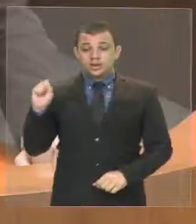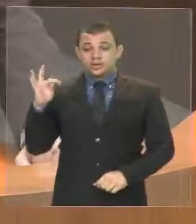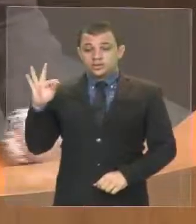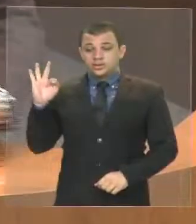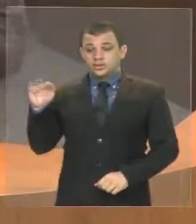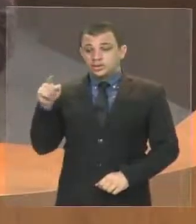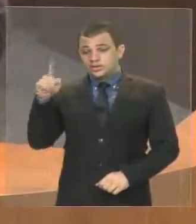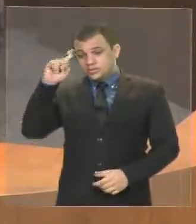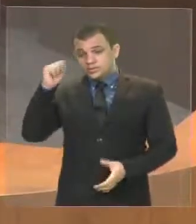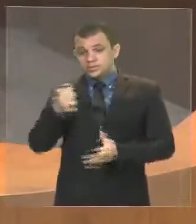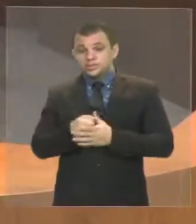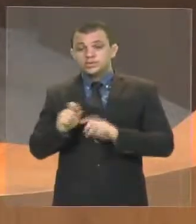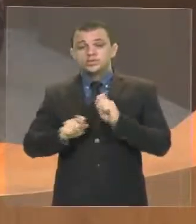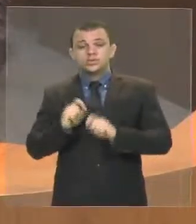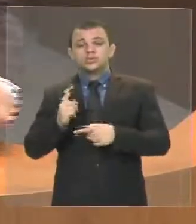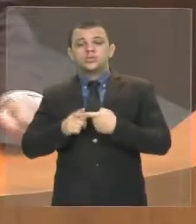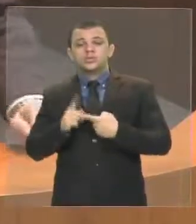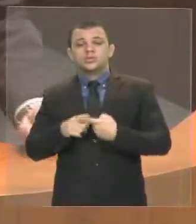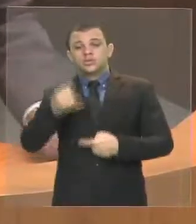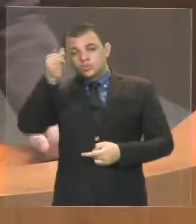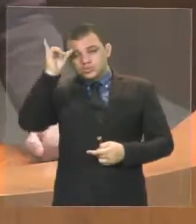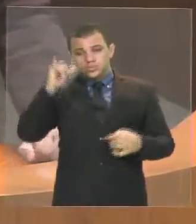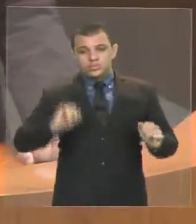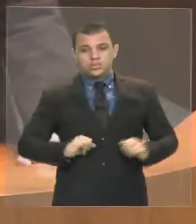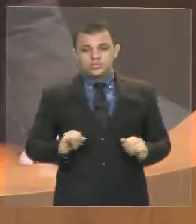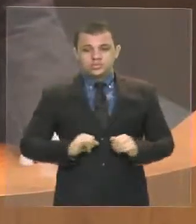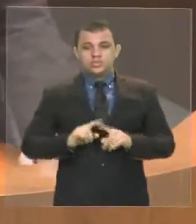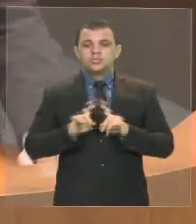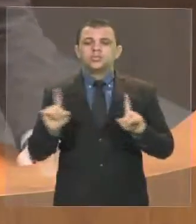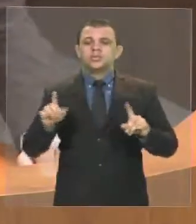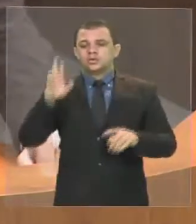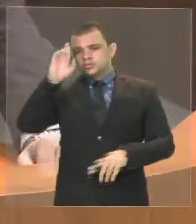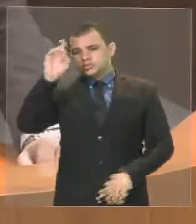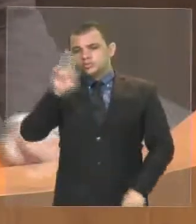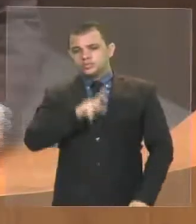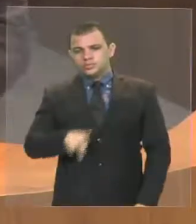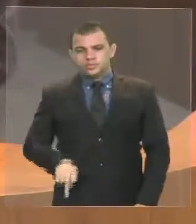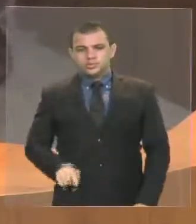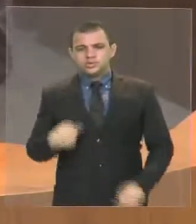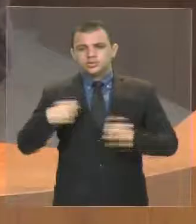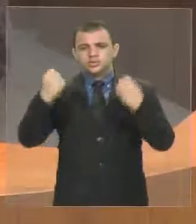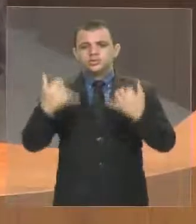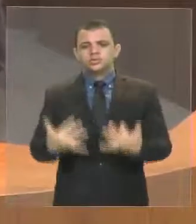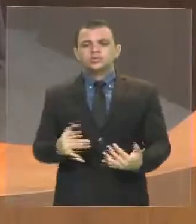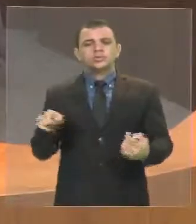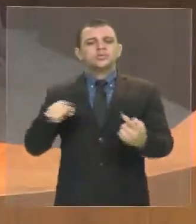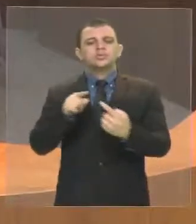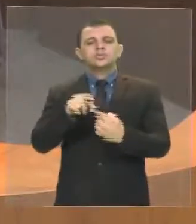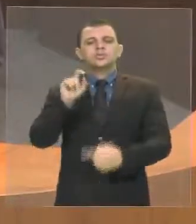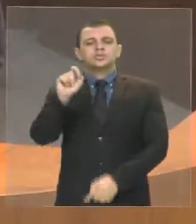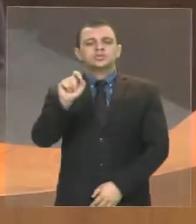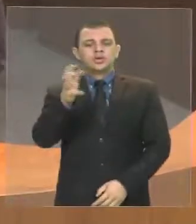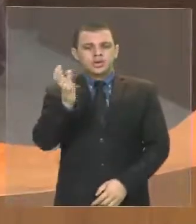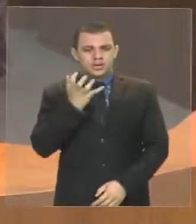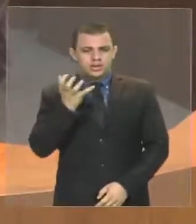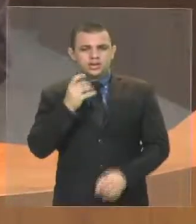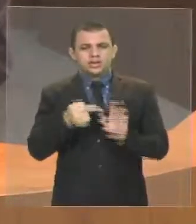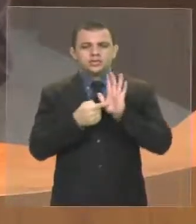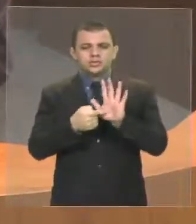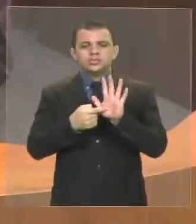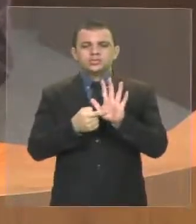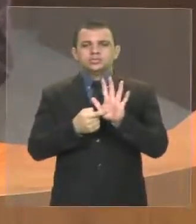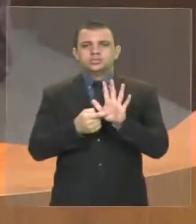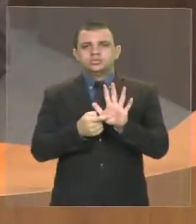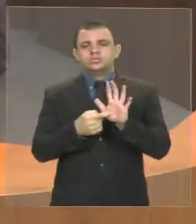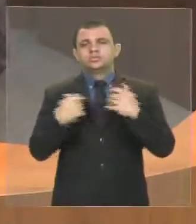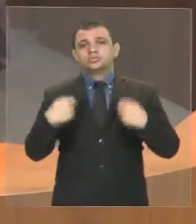bois. Senhor presidente, um pouco que eu relato aqui é para realmente mostrar que tem que